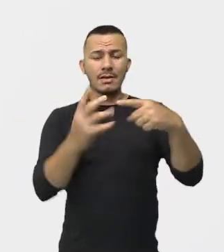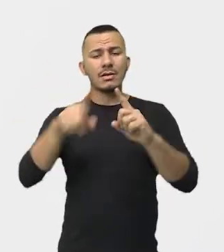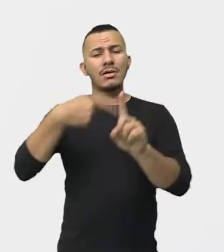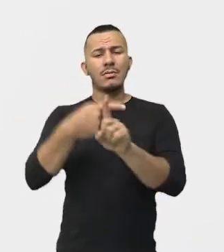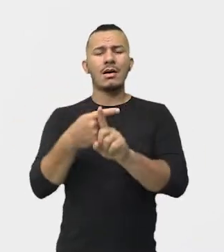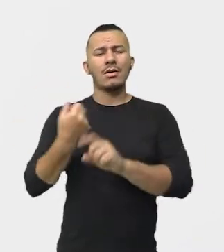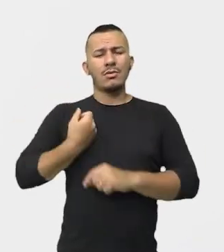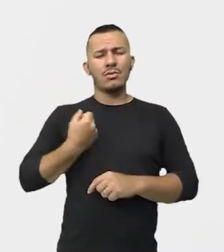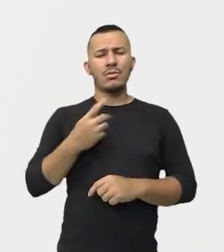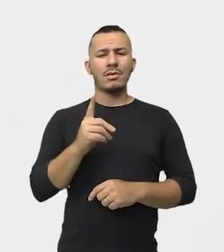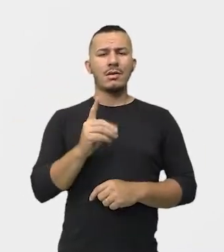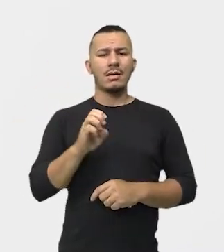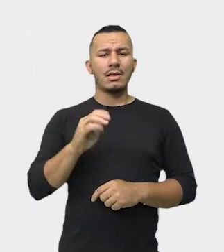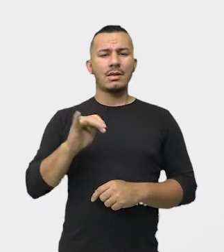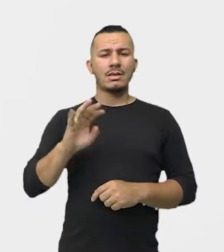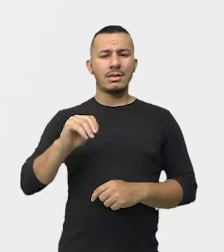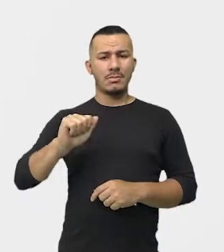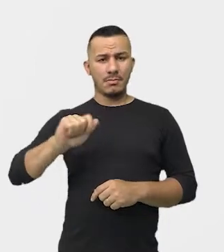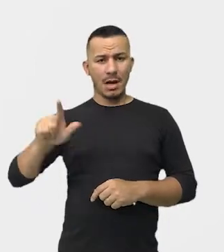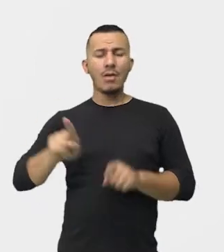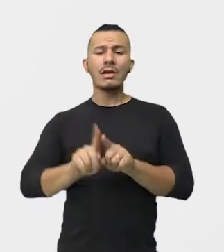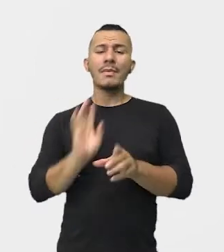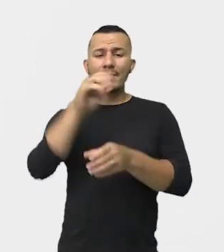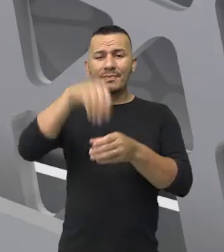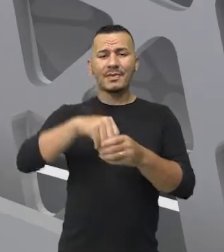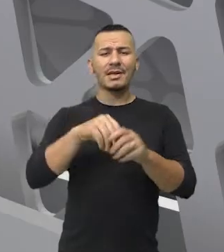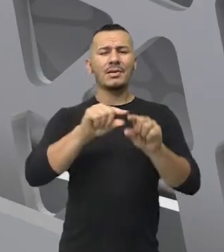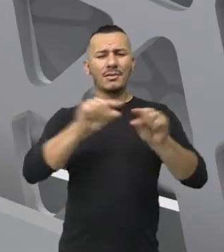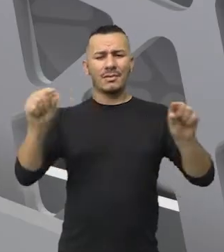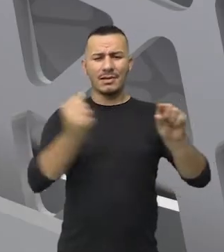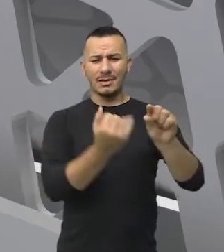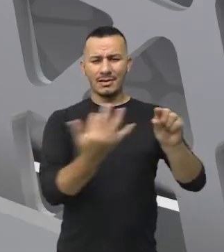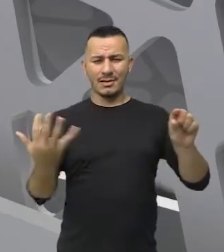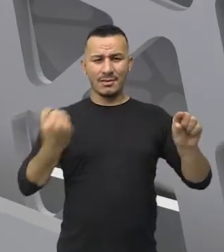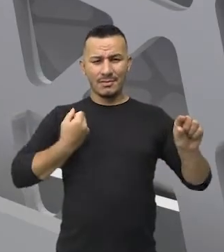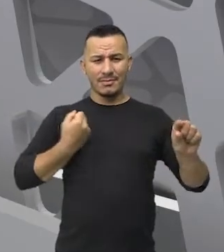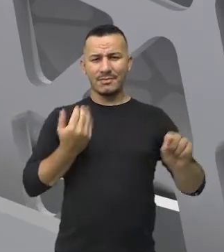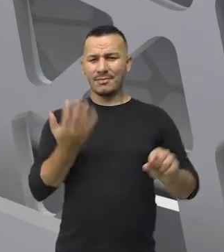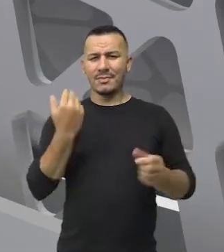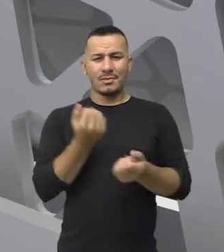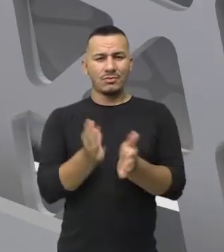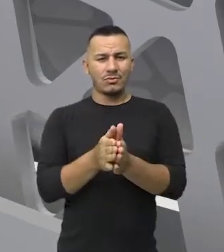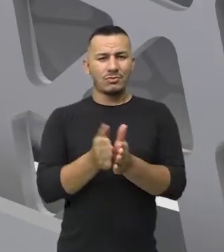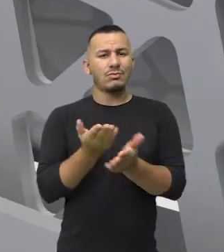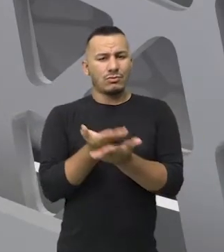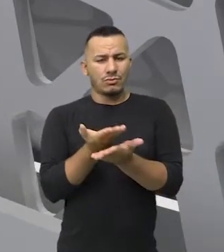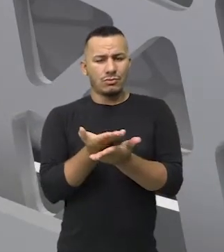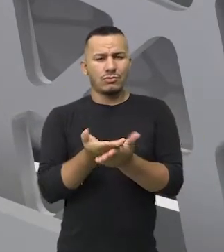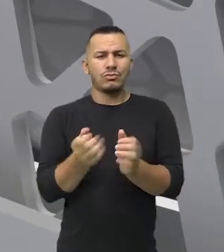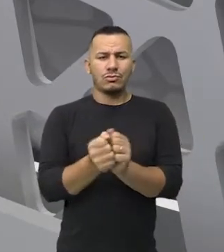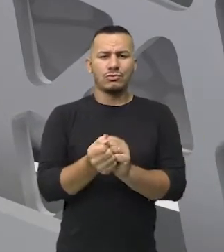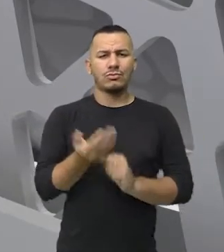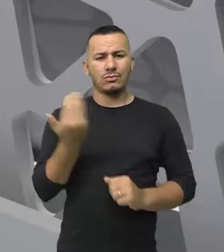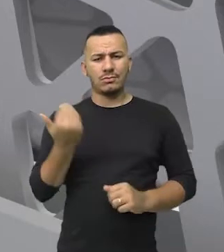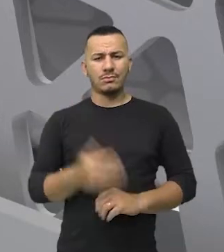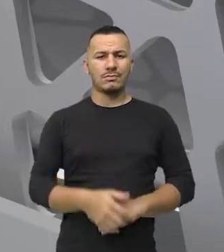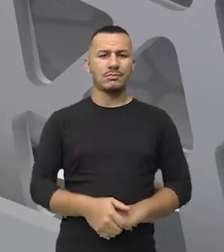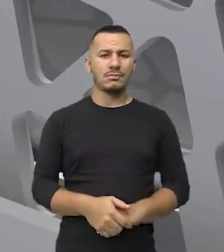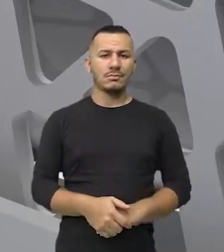número decimal e sua posição na reta numérica. Vem comigo. Vamos ao início da nossa aula.